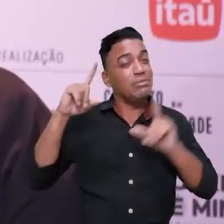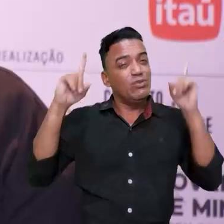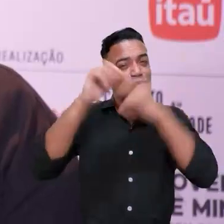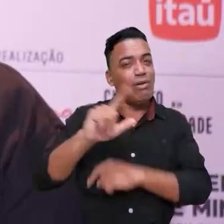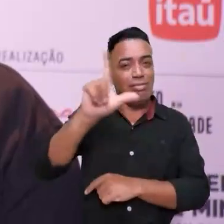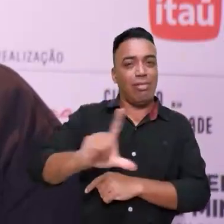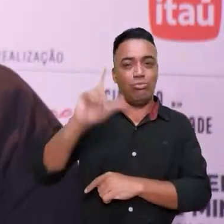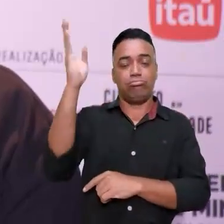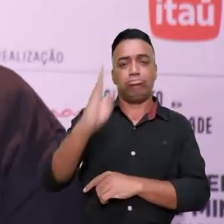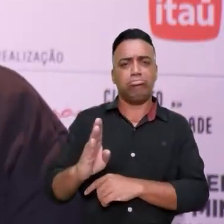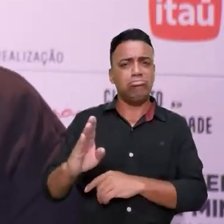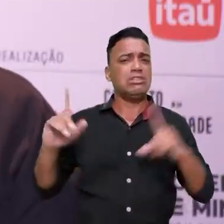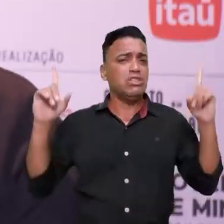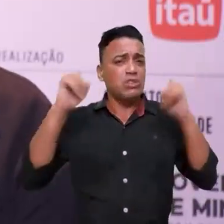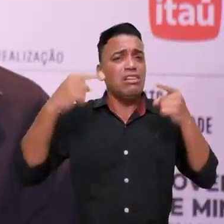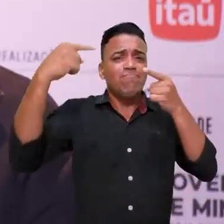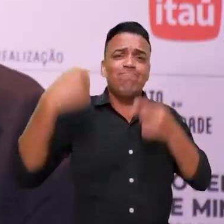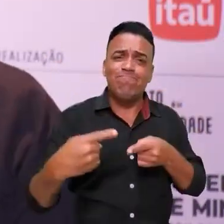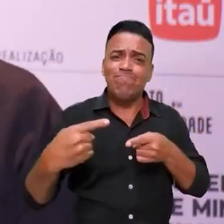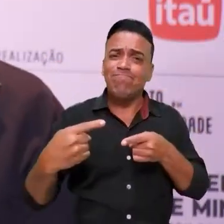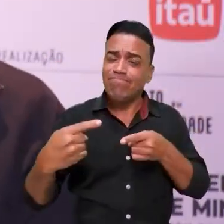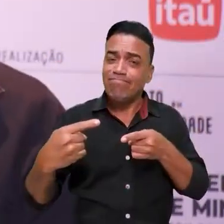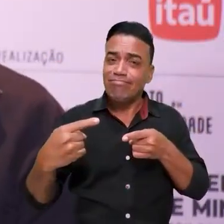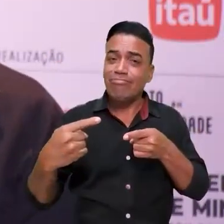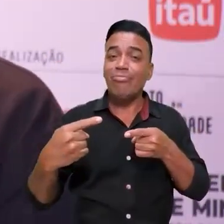no Brasil, de todas as dificuldades que a gente enfrenta. Então,